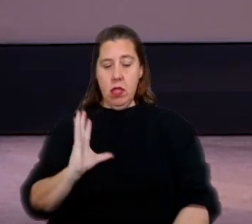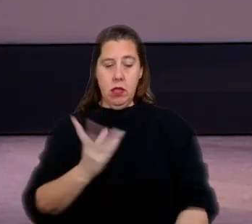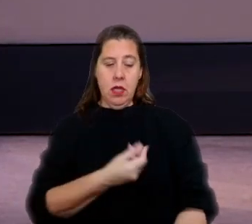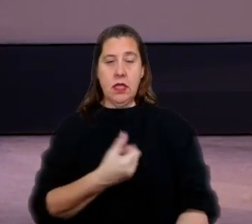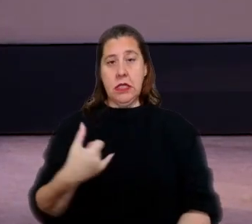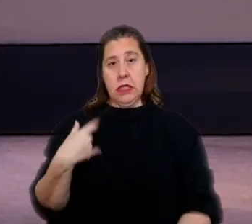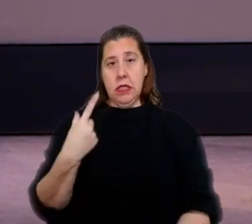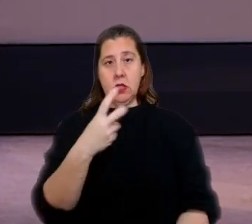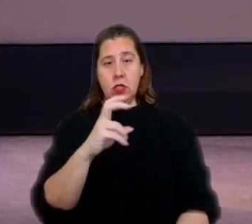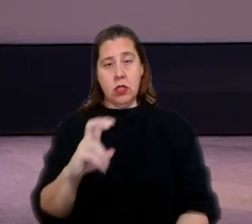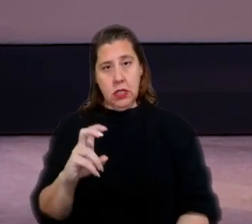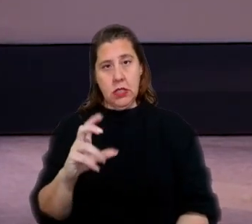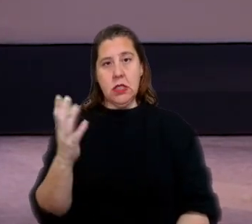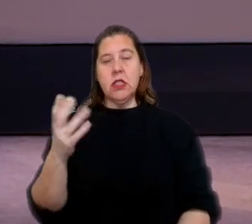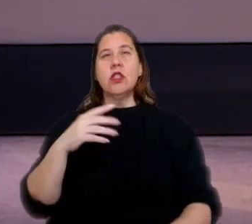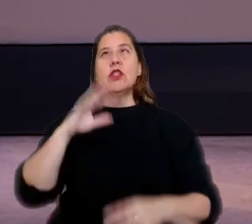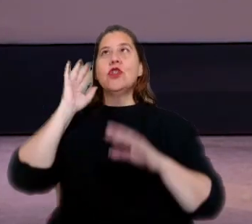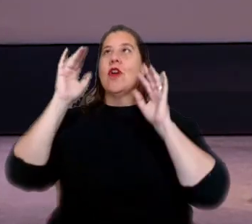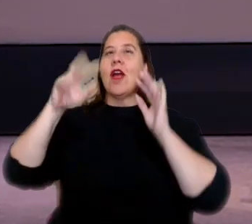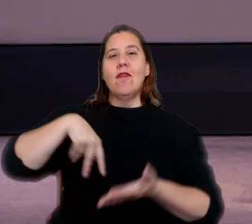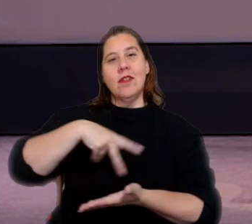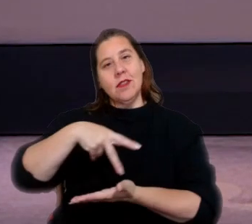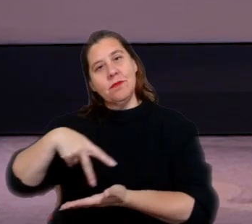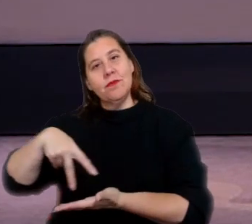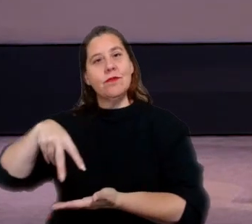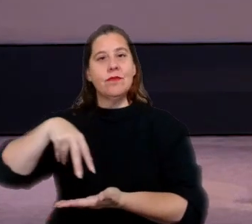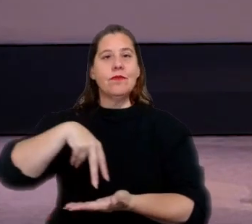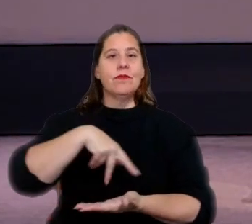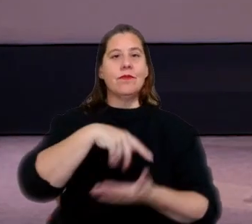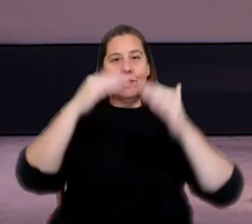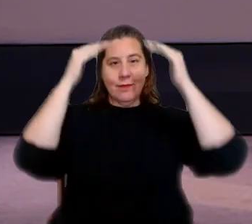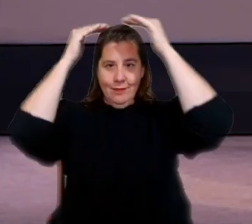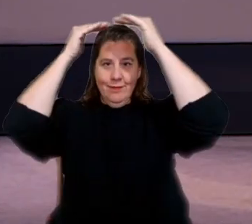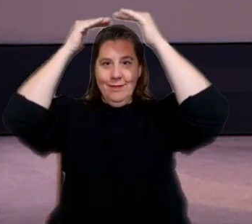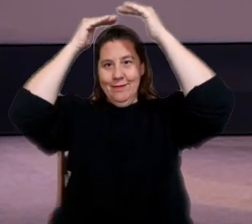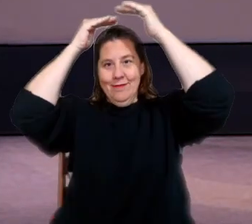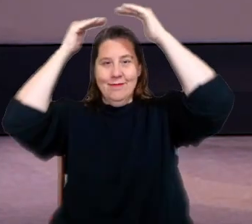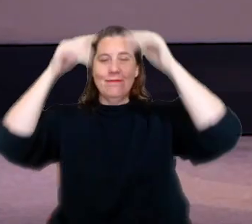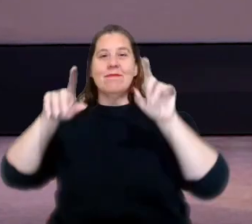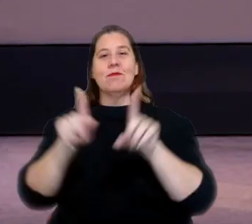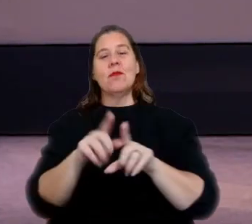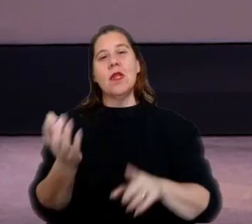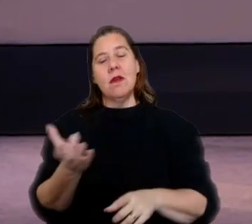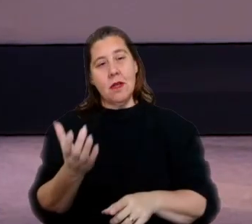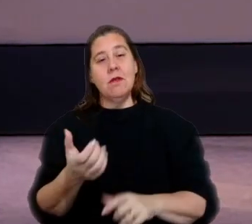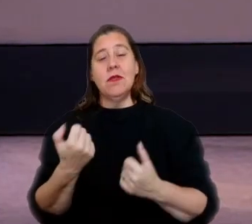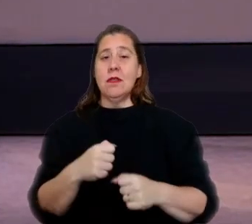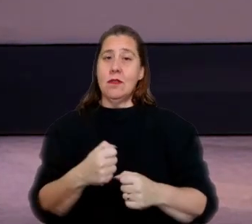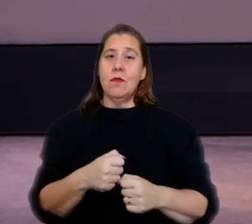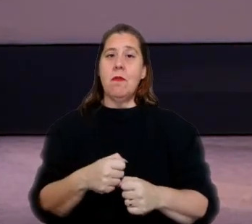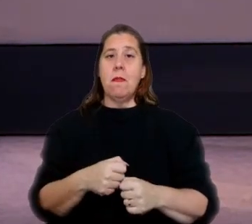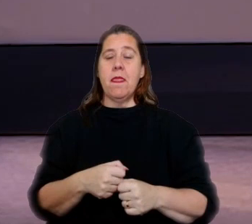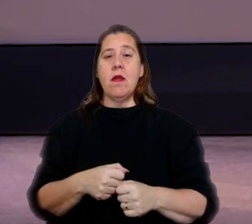garota trans de 15 anos que tinha um sonho de ser bailarina, e ela, para além das pressões normais de ser uma grande bailarina, ela ainda